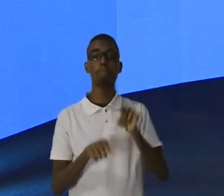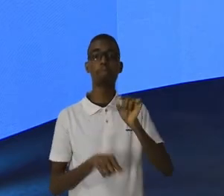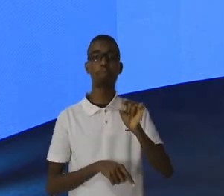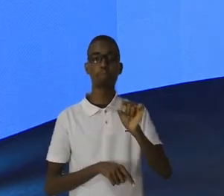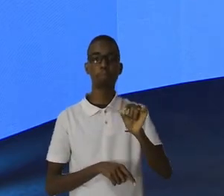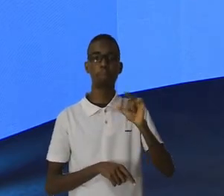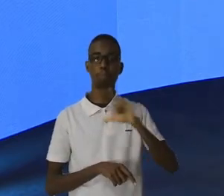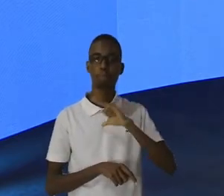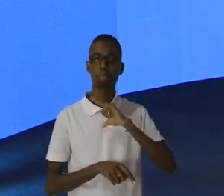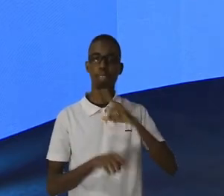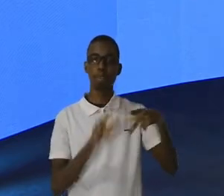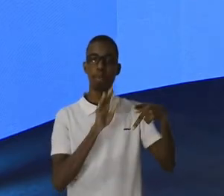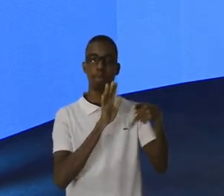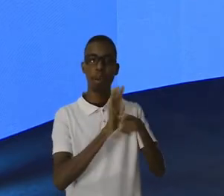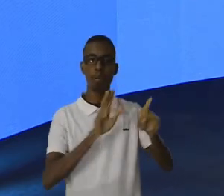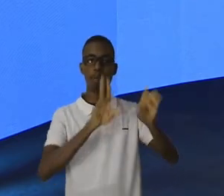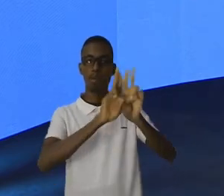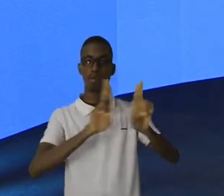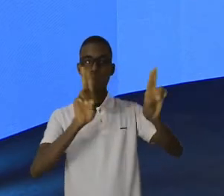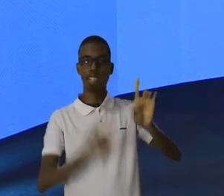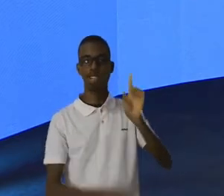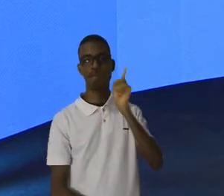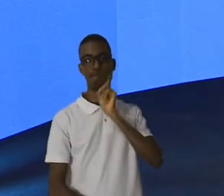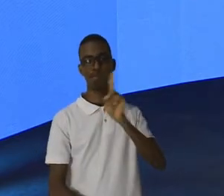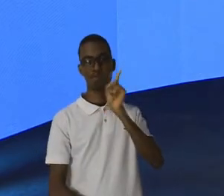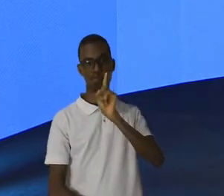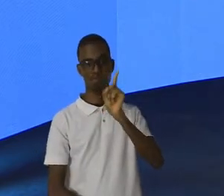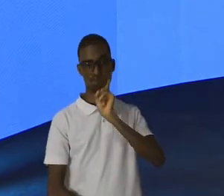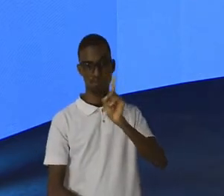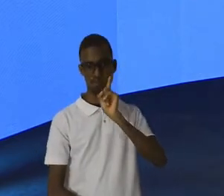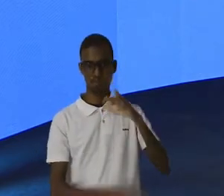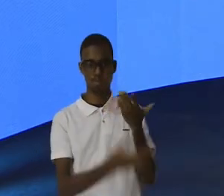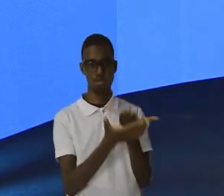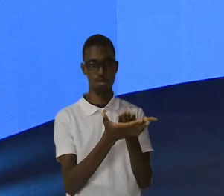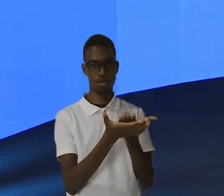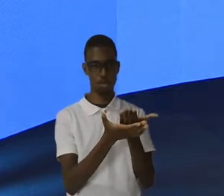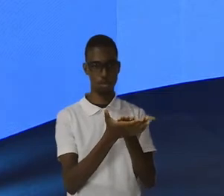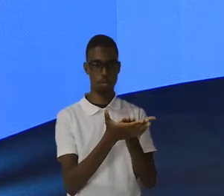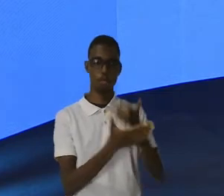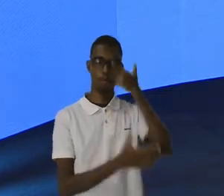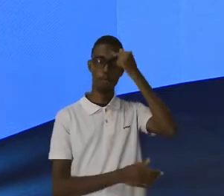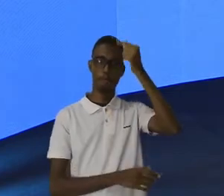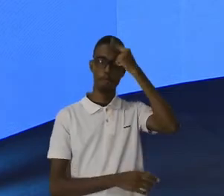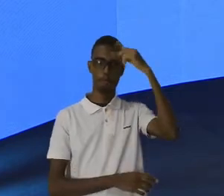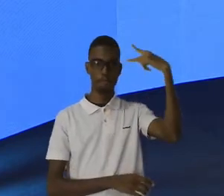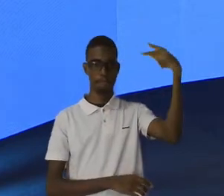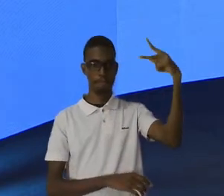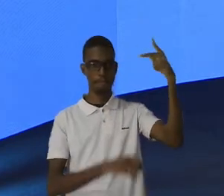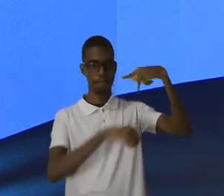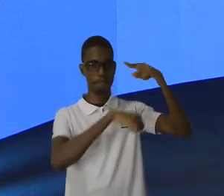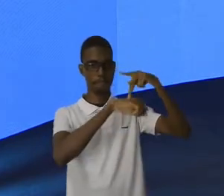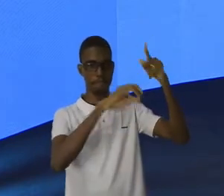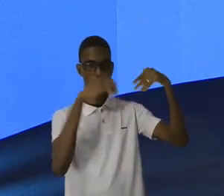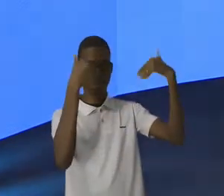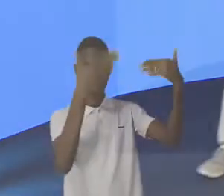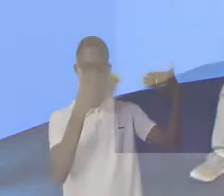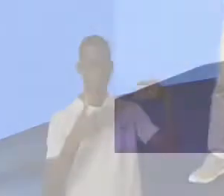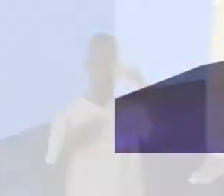Medicine, Estados Unidos, extensão na Harvard Medical School, Harvard University. Obrigado, Raquel. Uma boa palestra.